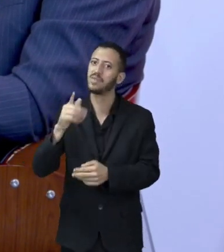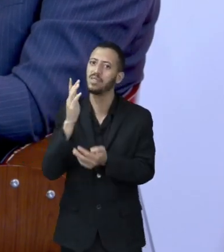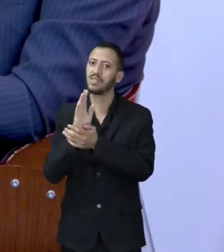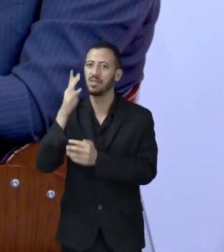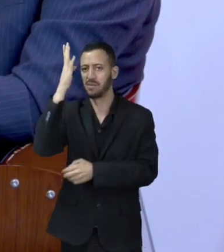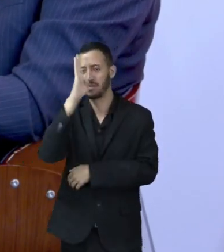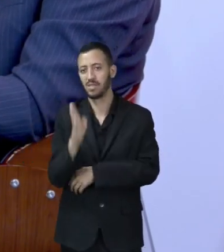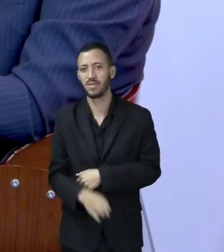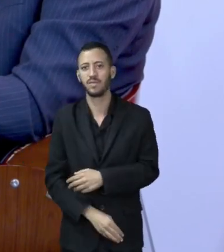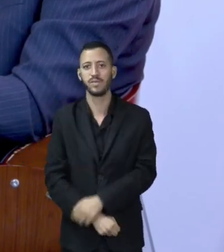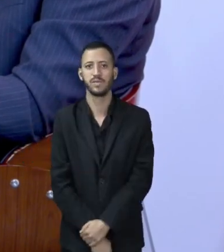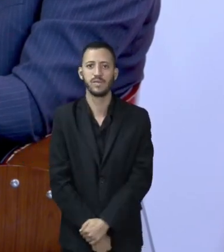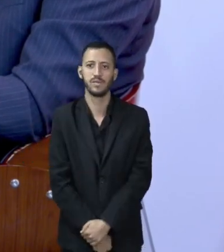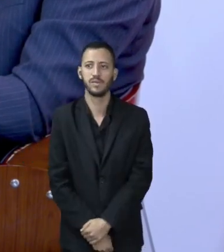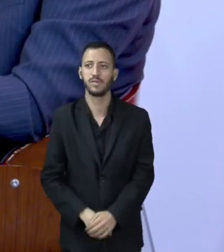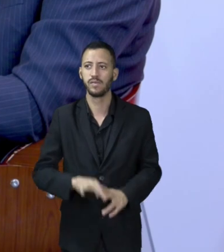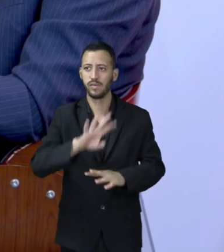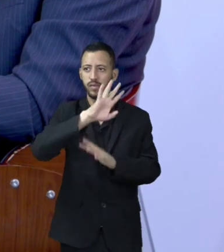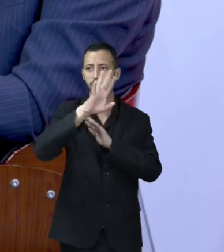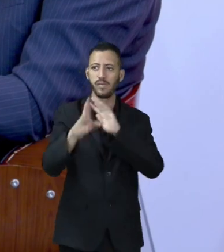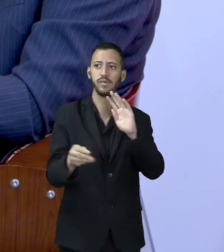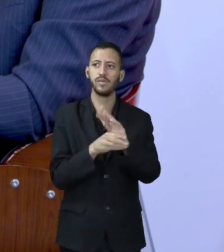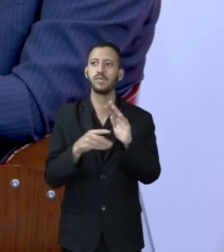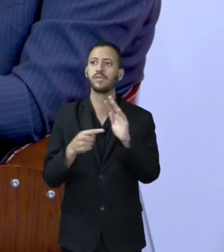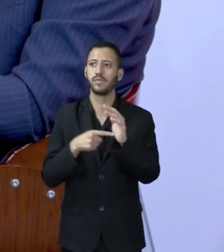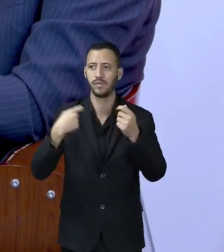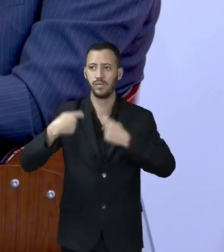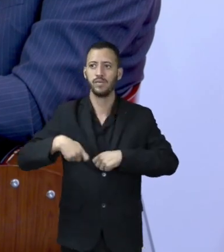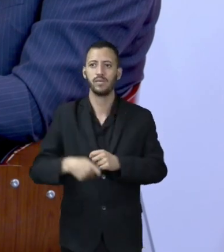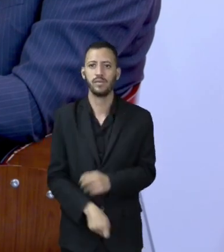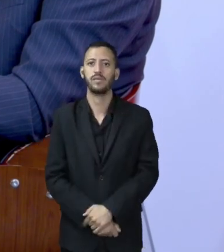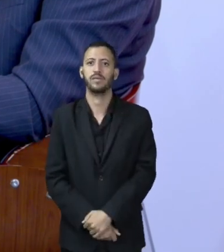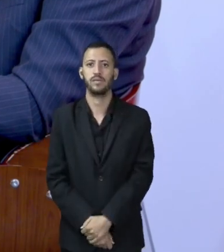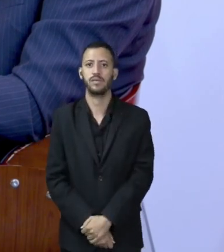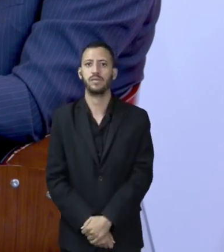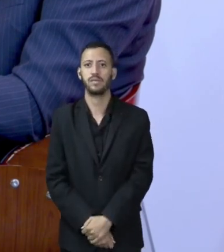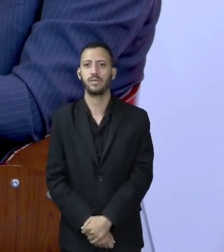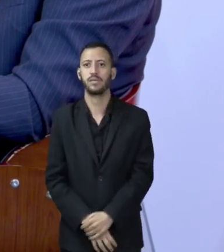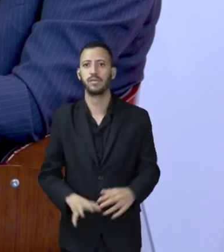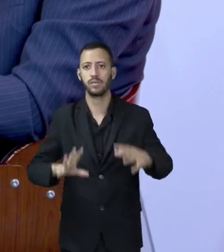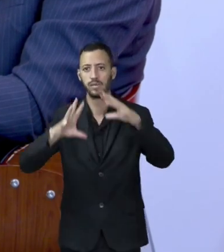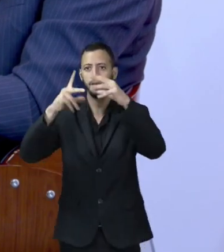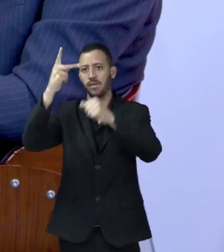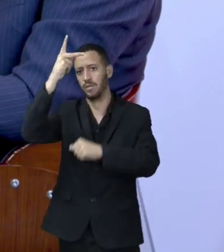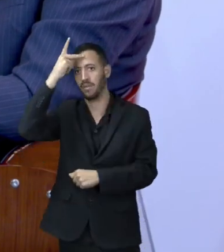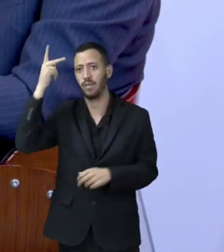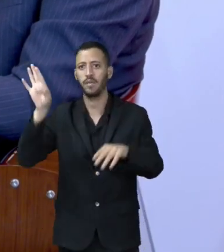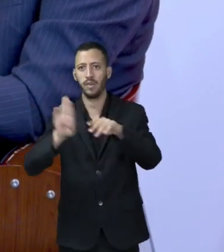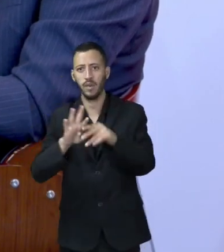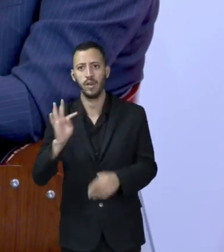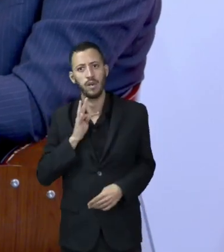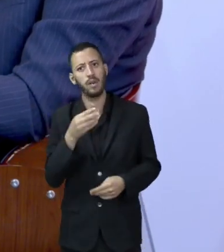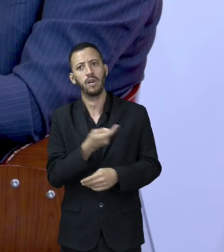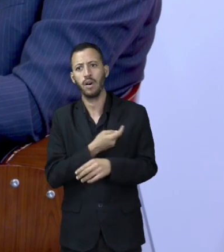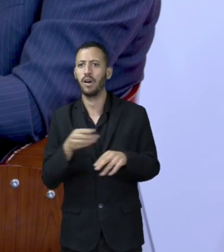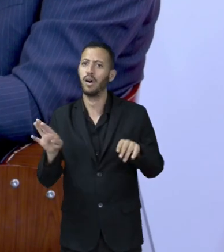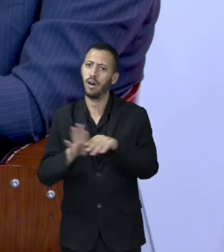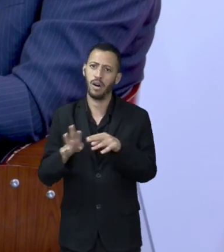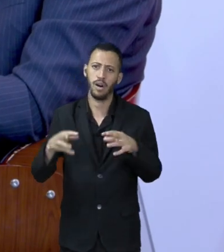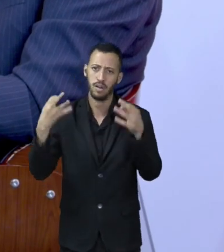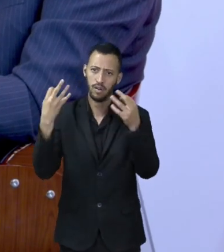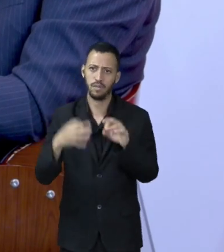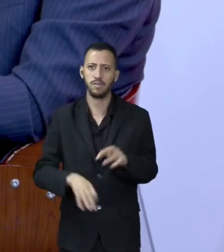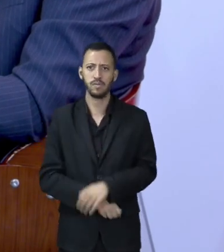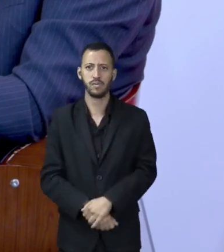muito gostoso, espera, né? Porque realmente é uma pauta que é necessária, né, para o bem-estar todo mundo, e para as pessoas trans também. Com certeza.